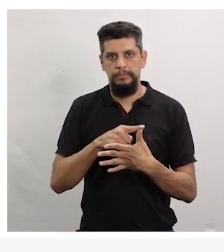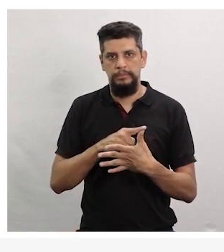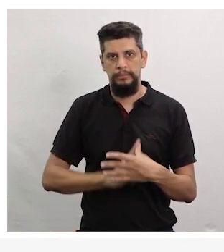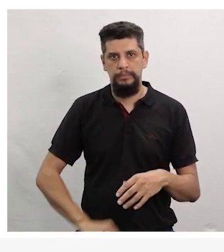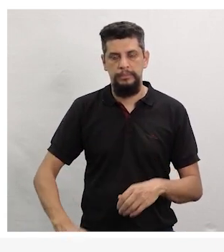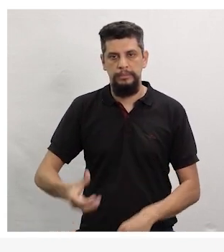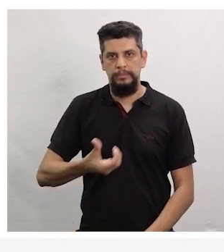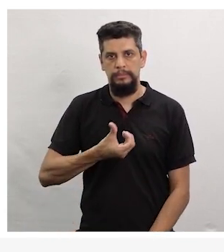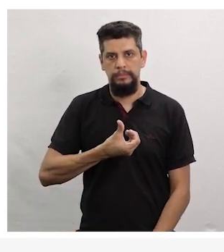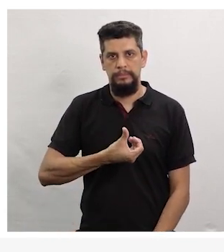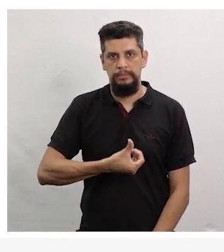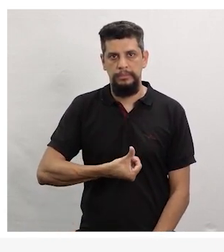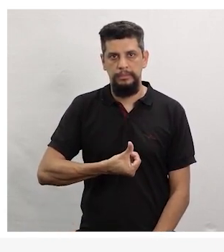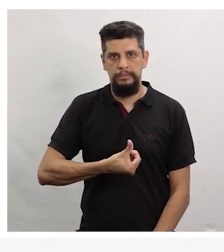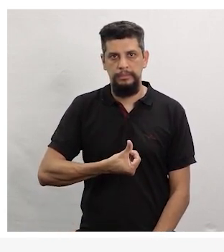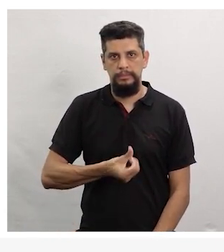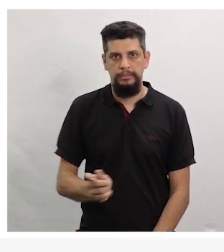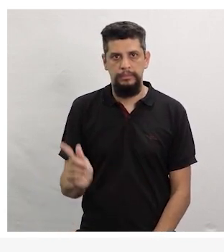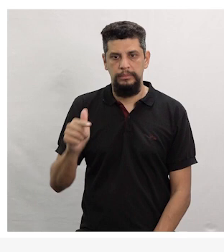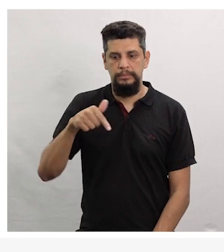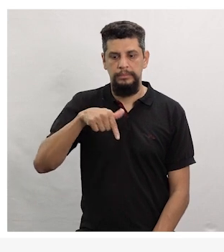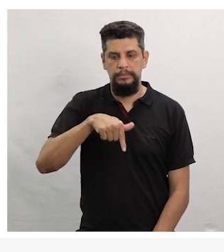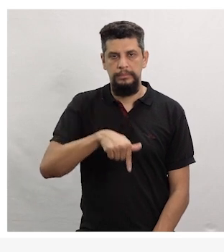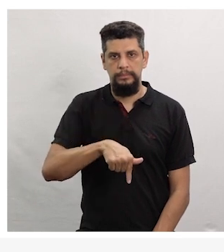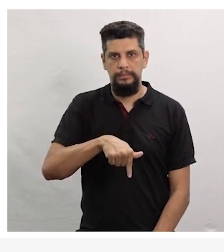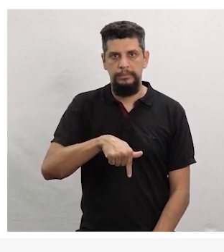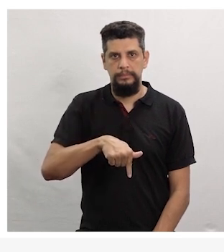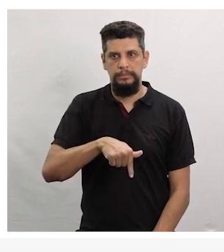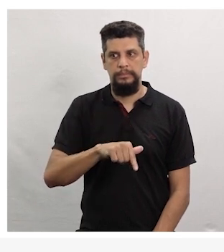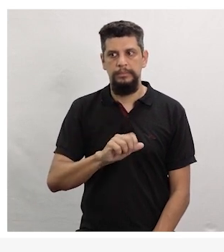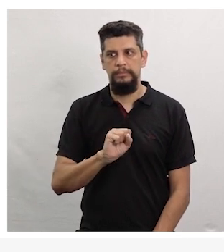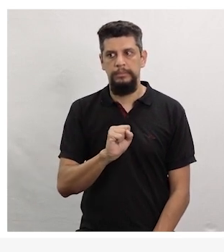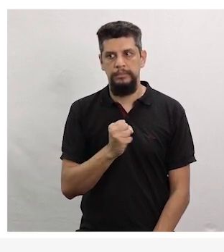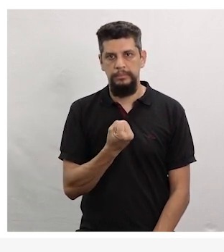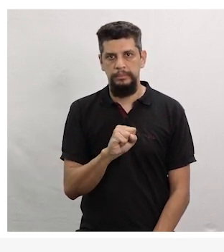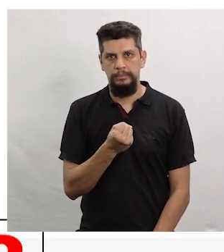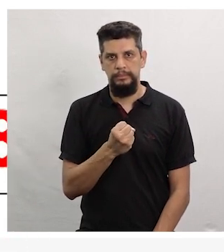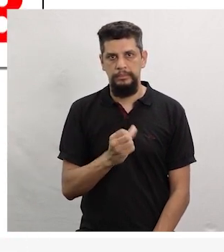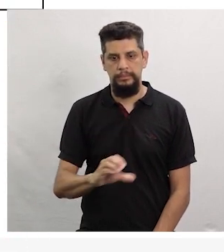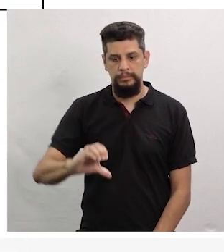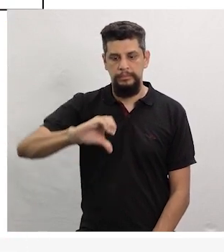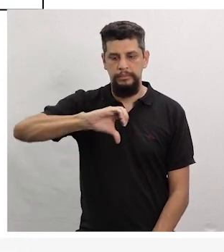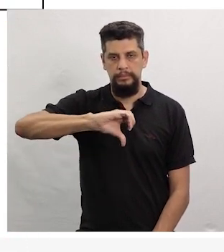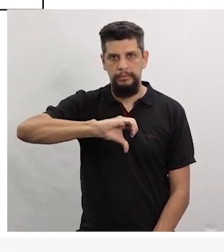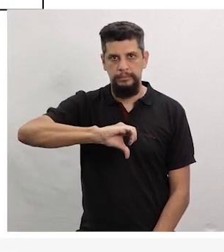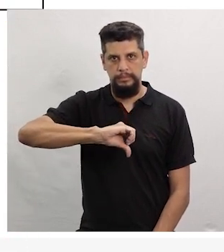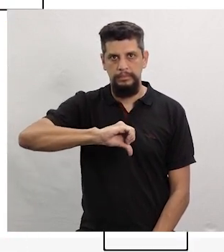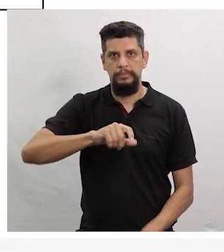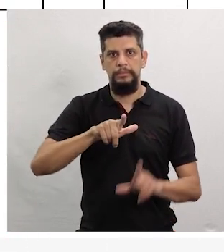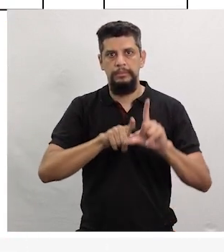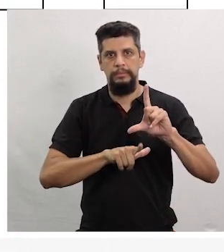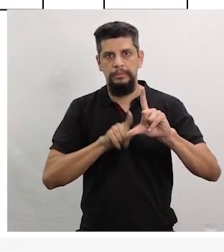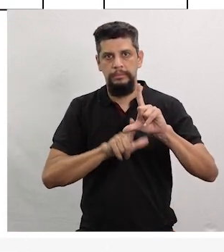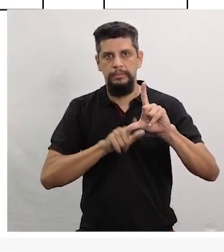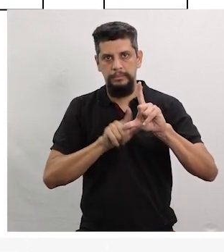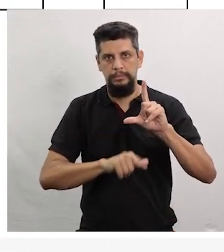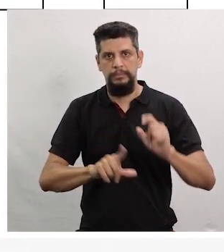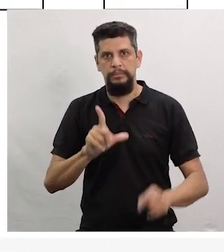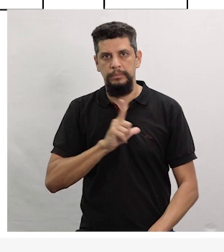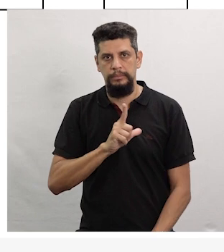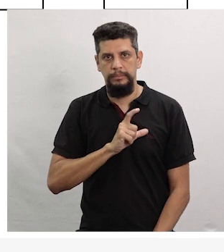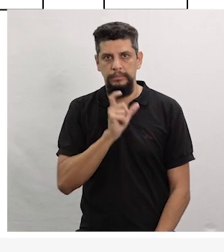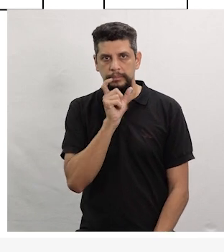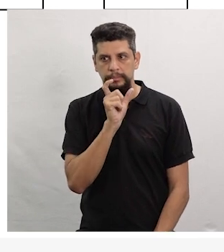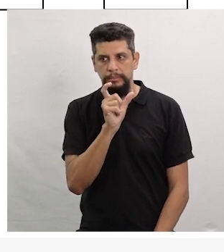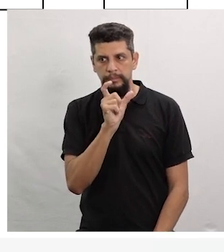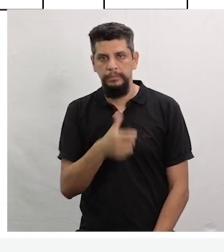4 5 6 7 8 nove